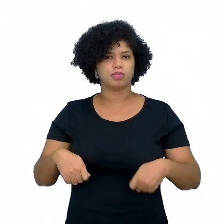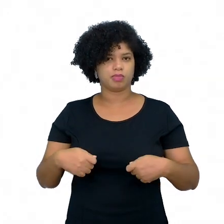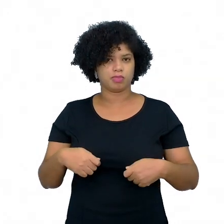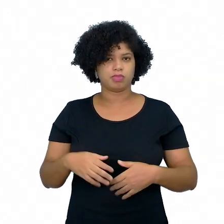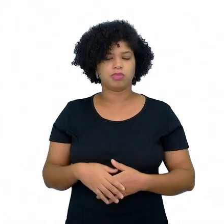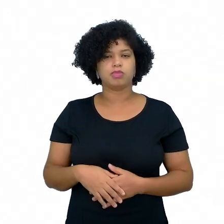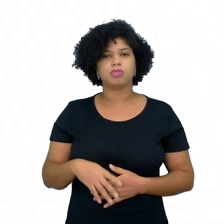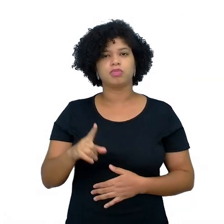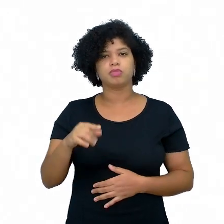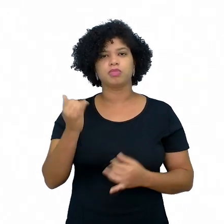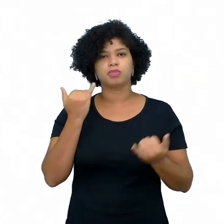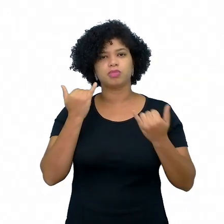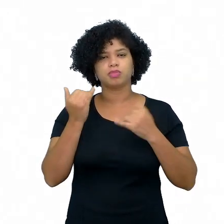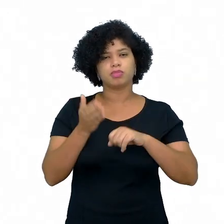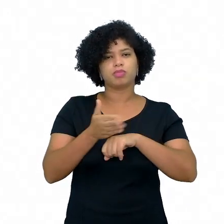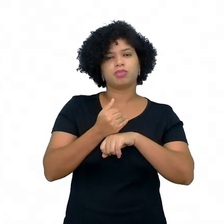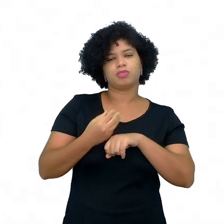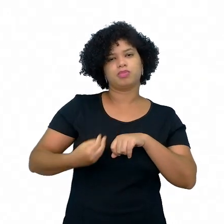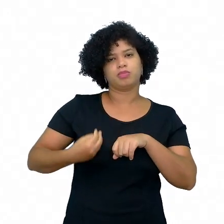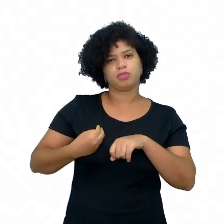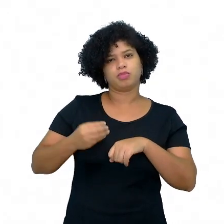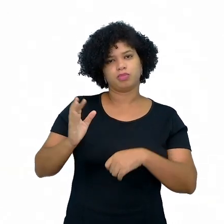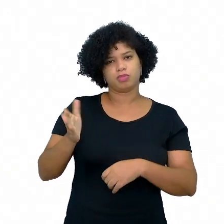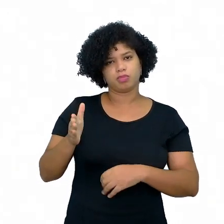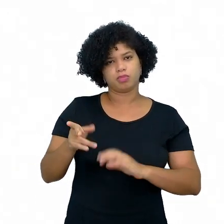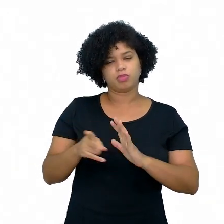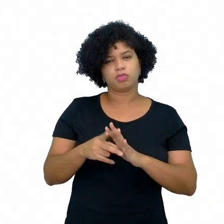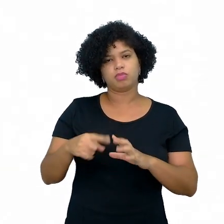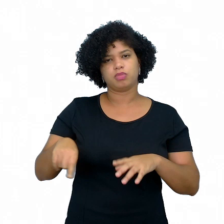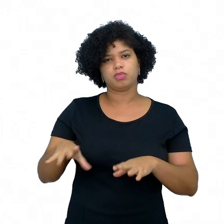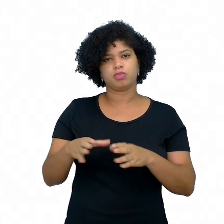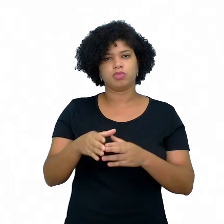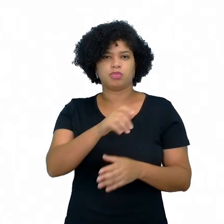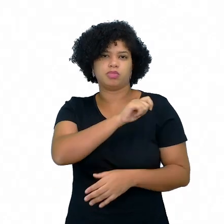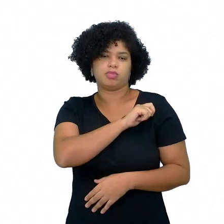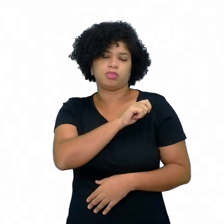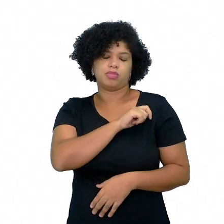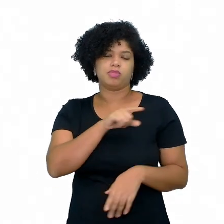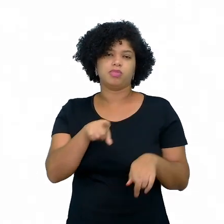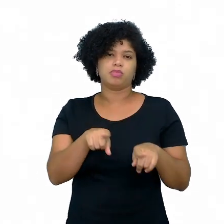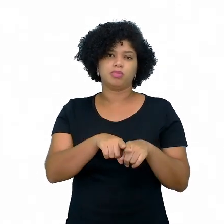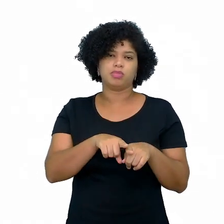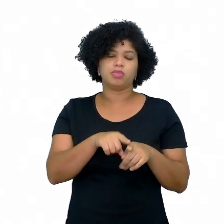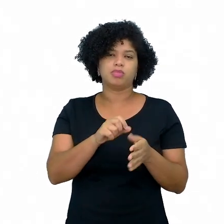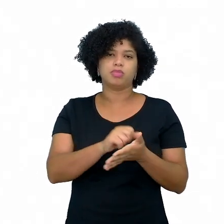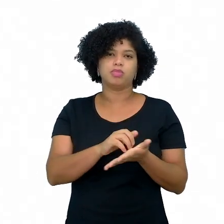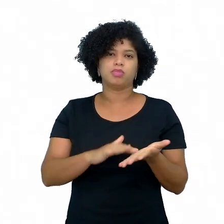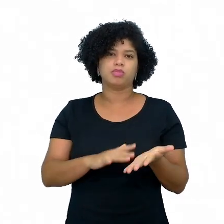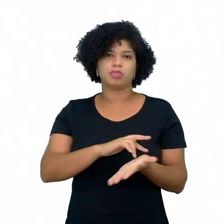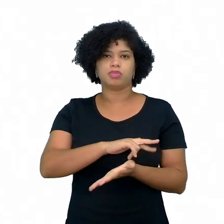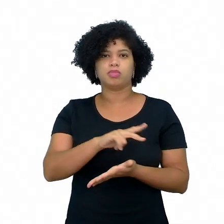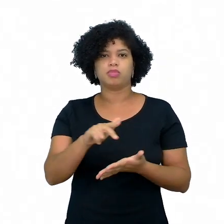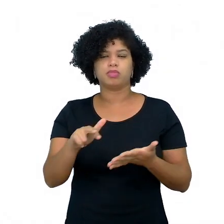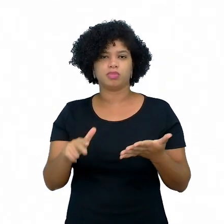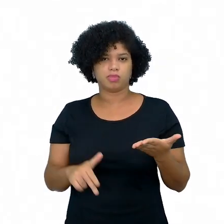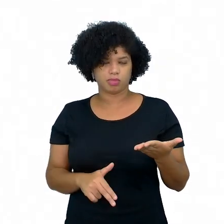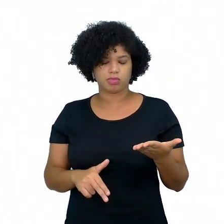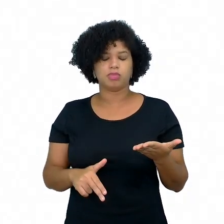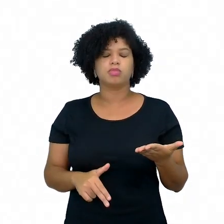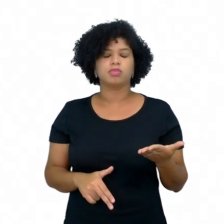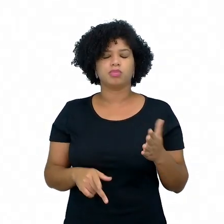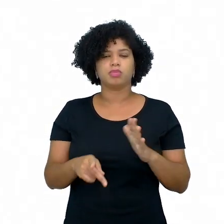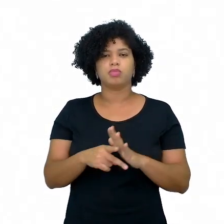os conhecimentos pré-existentes dos estudantes e adequar as atividades ao tempo, né,